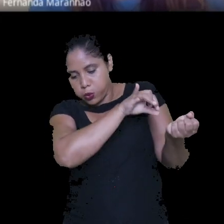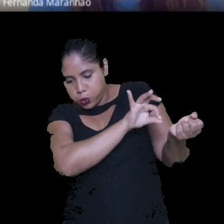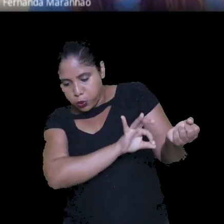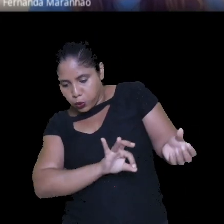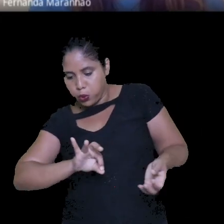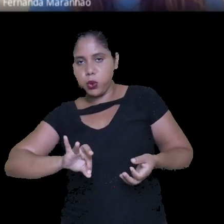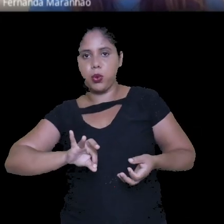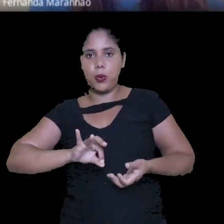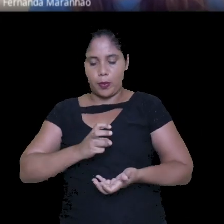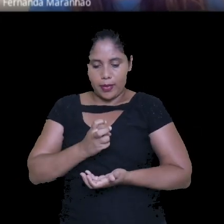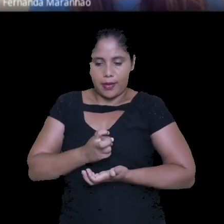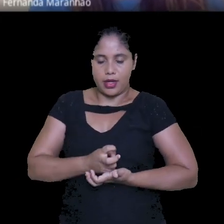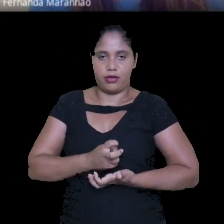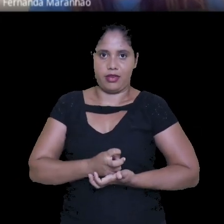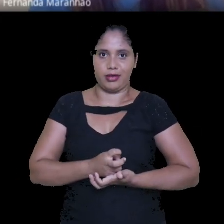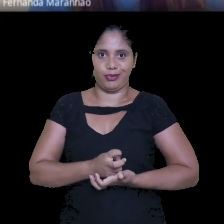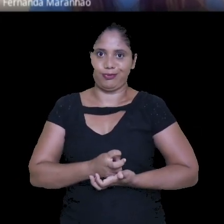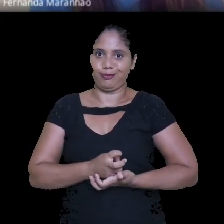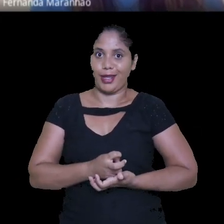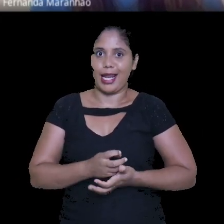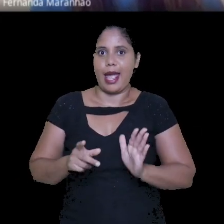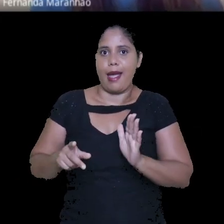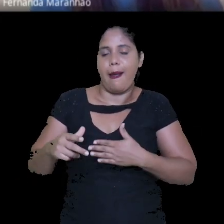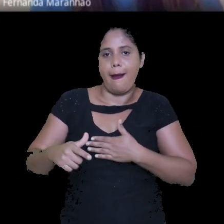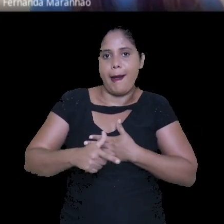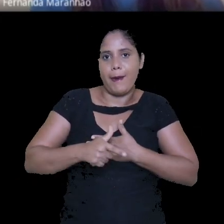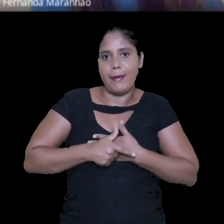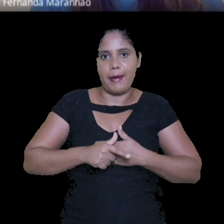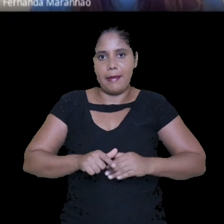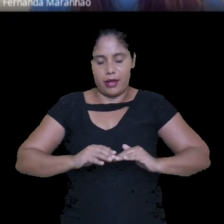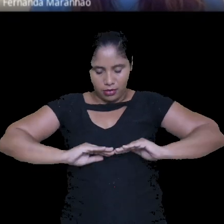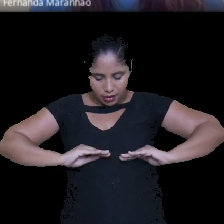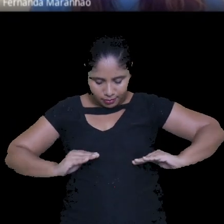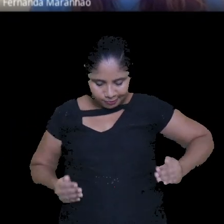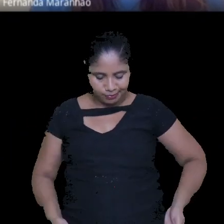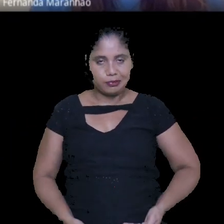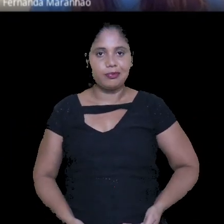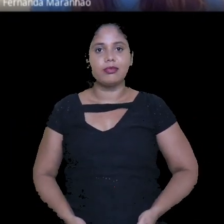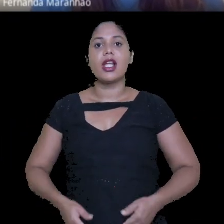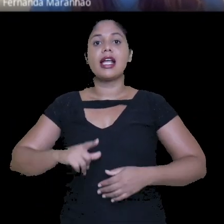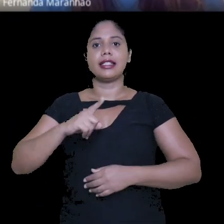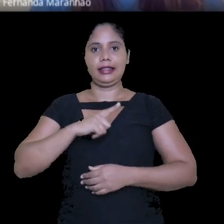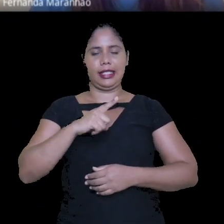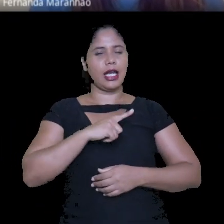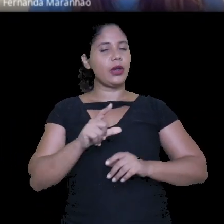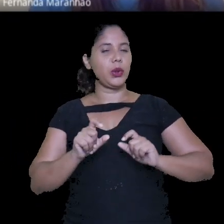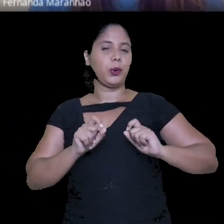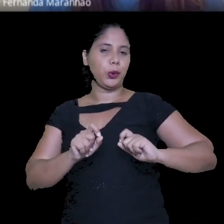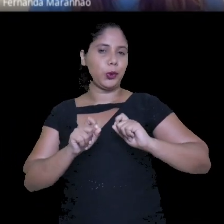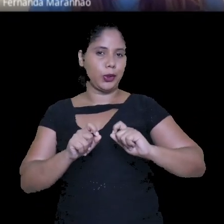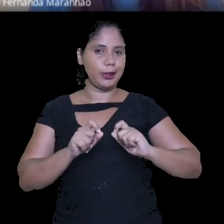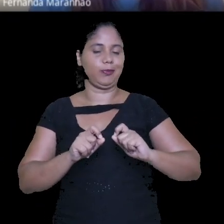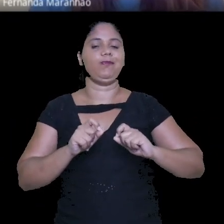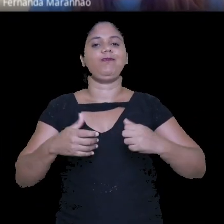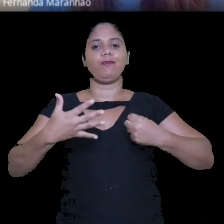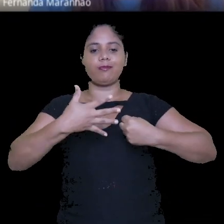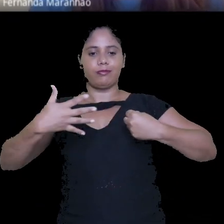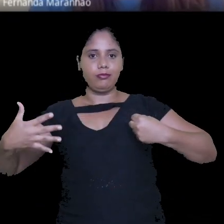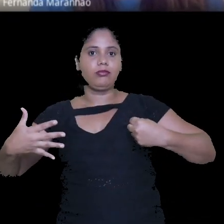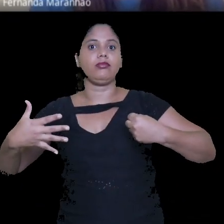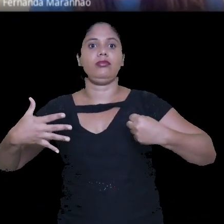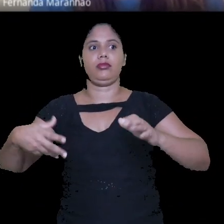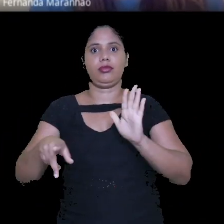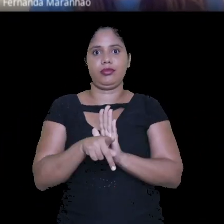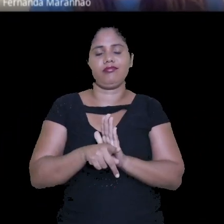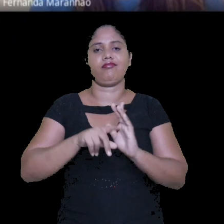para o português, placentação profunda, em que essa placenta muitas vezes só consegue invadir até a decídua